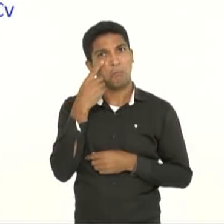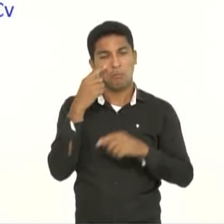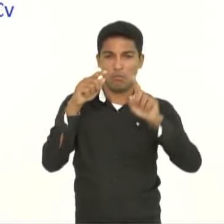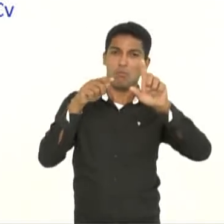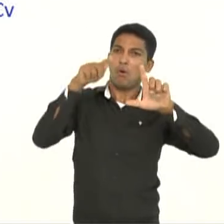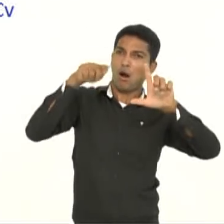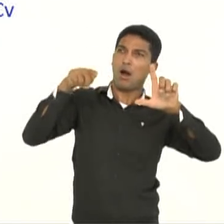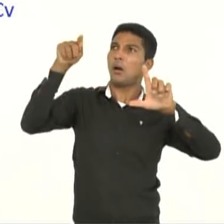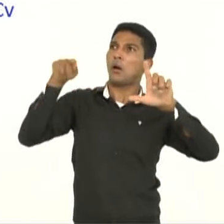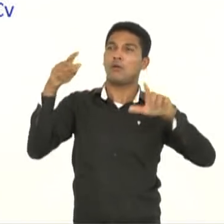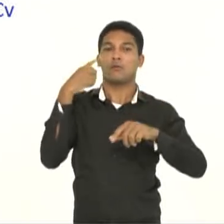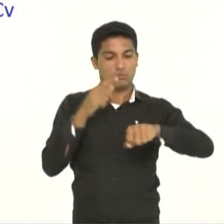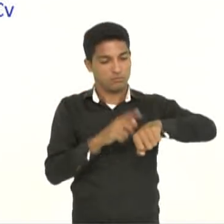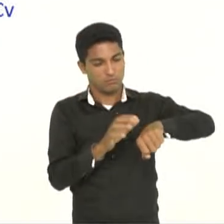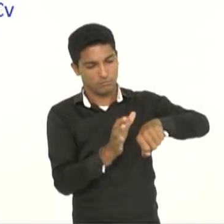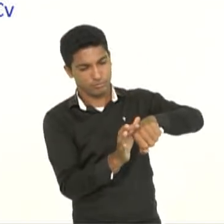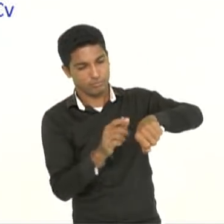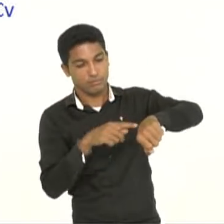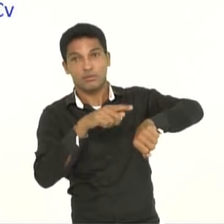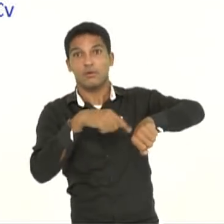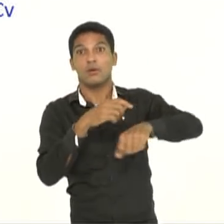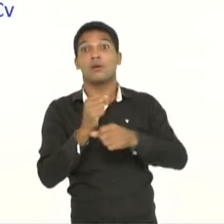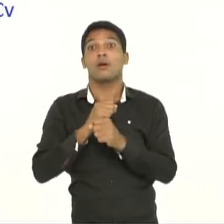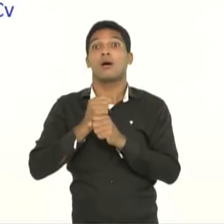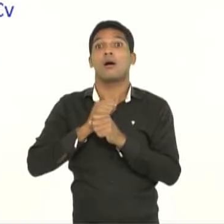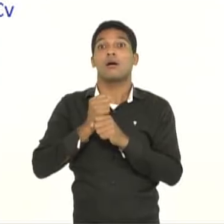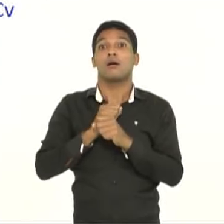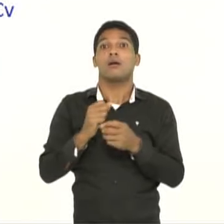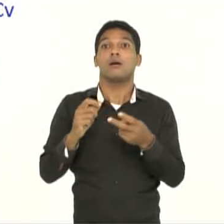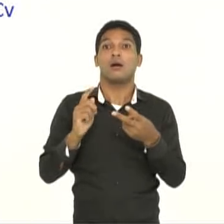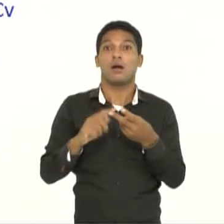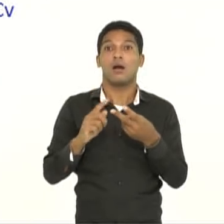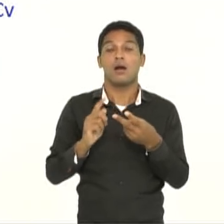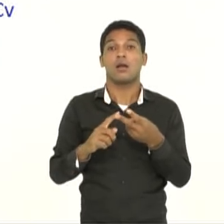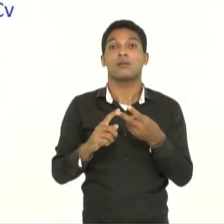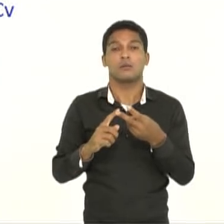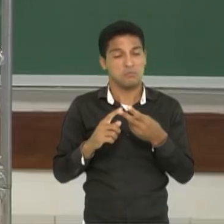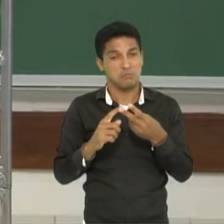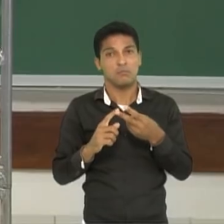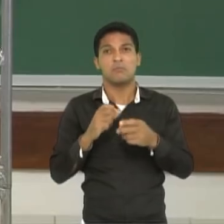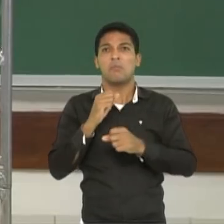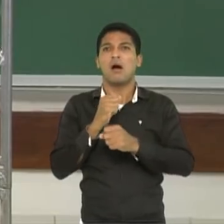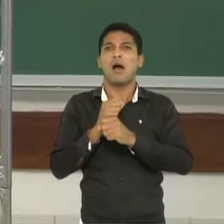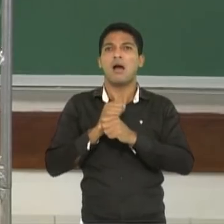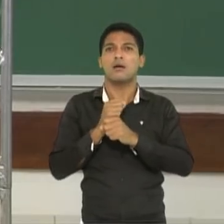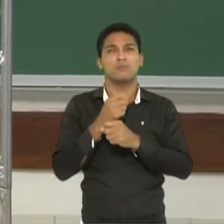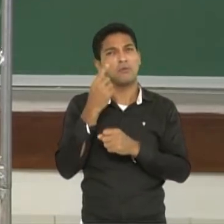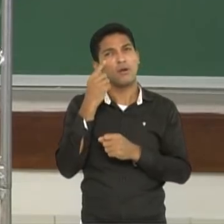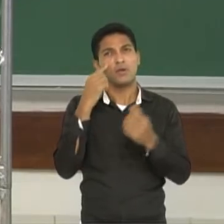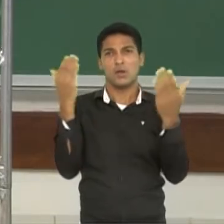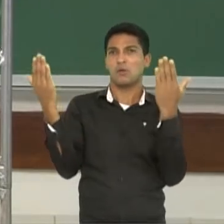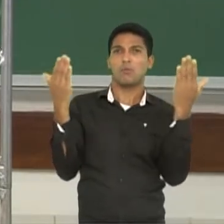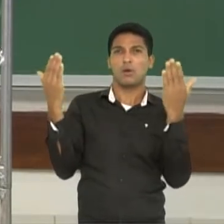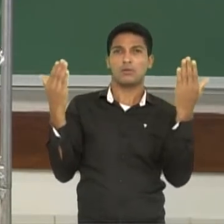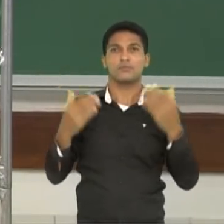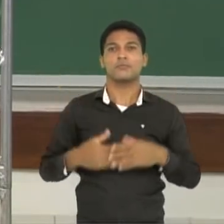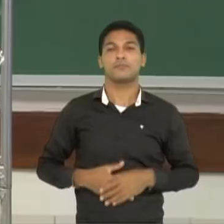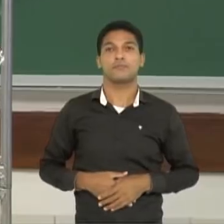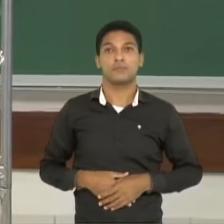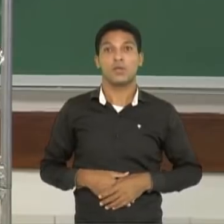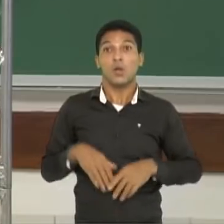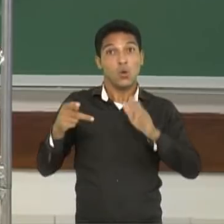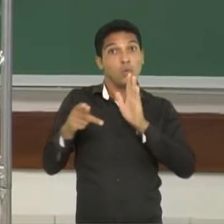depois que ela veio para a piscina, mas ainda as competições em águas abertas existem, certo? Sempre a ideia é estabelecer